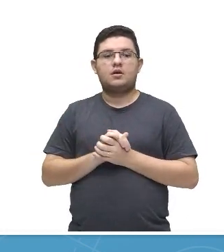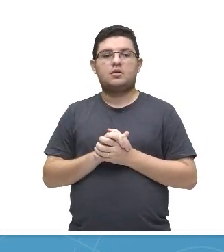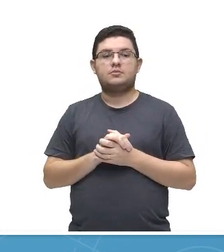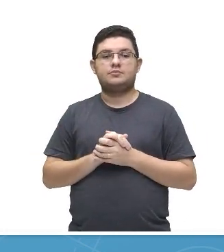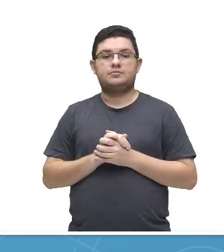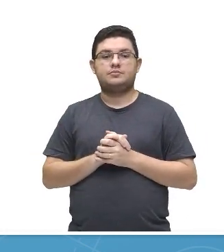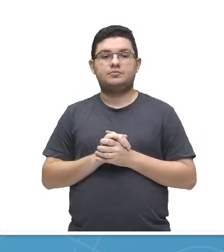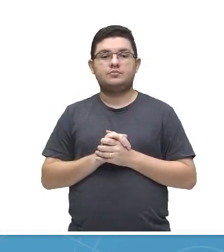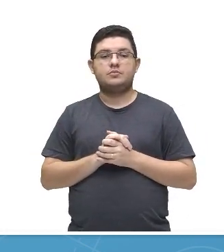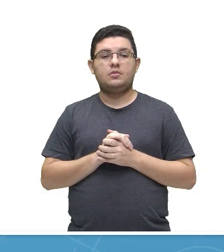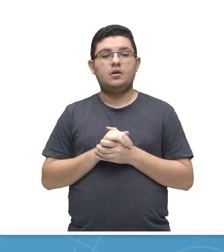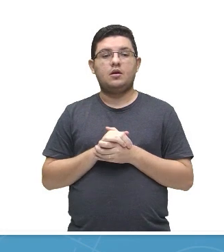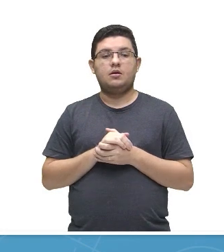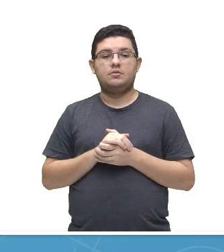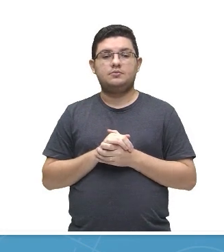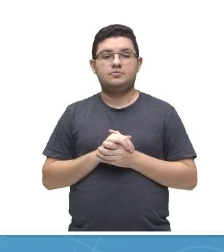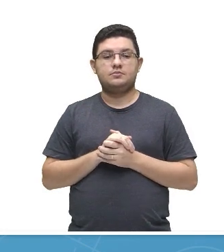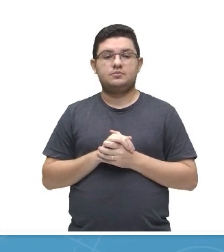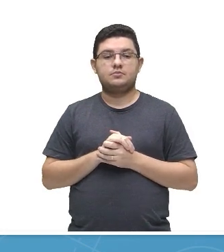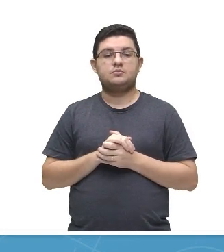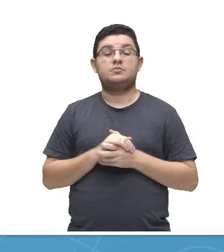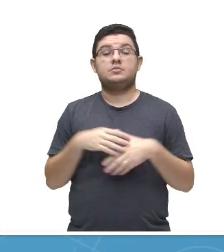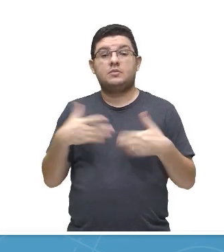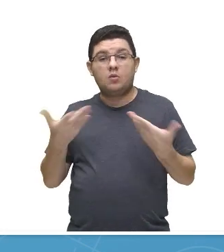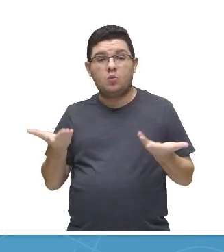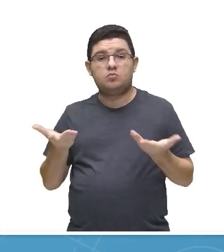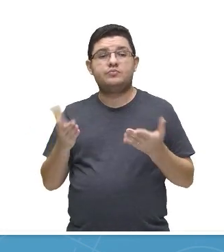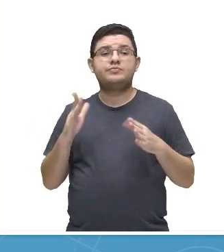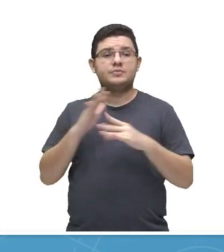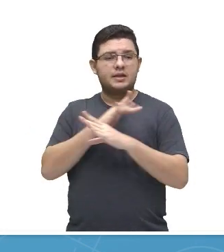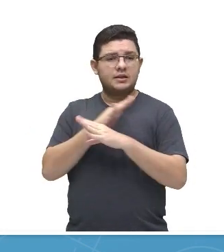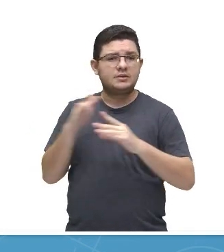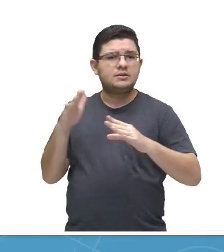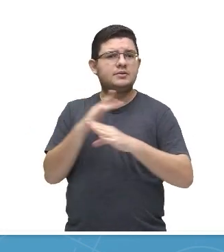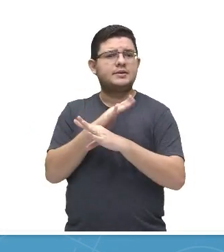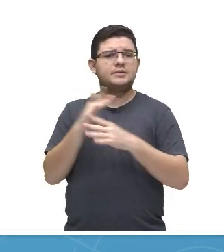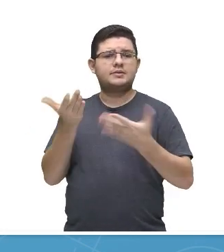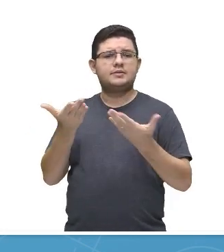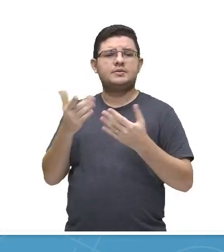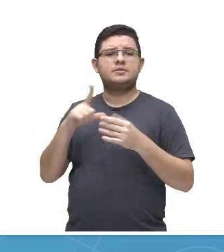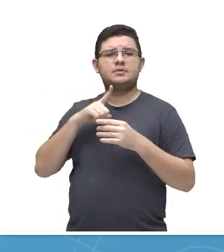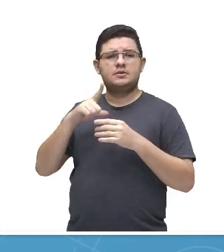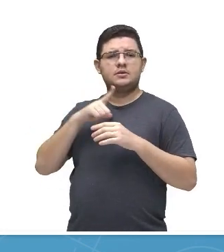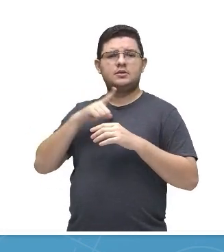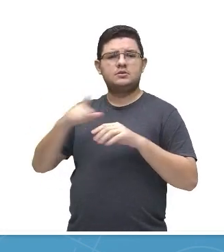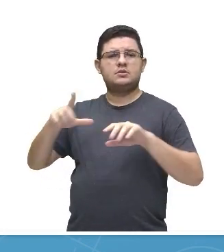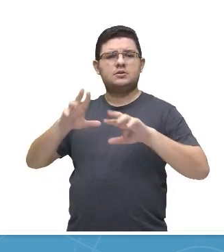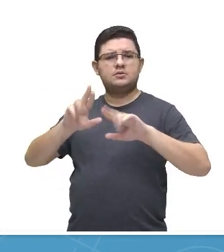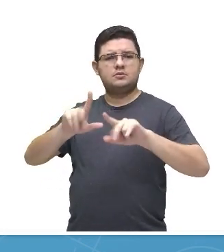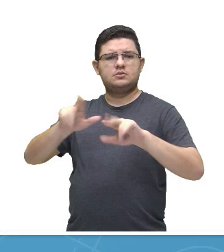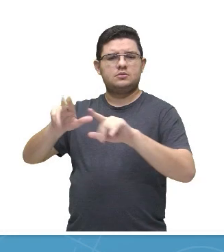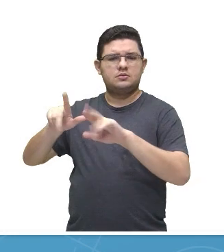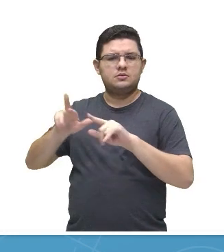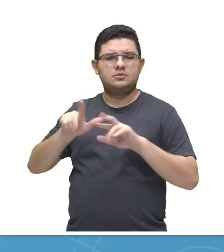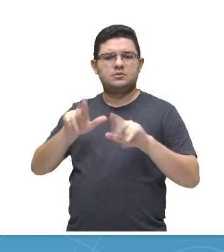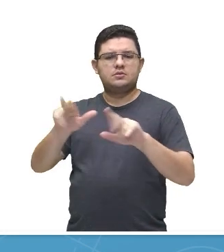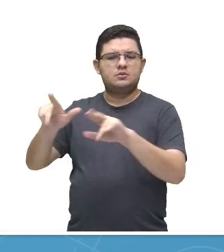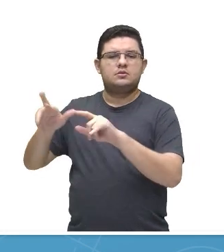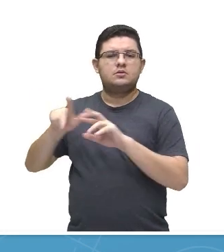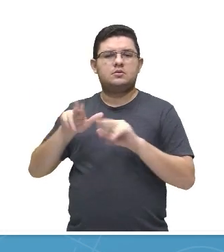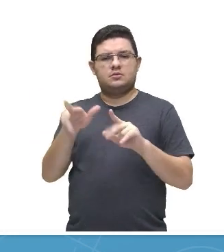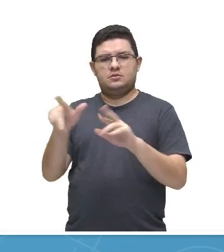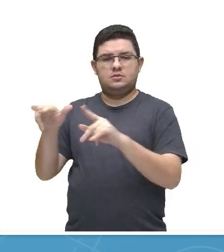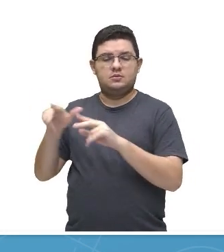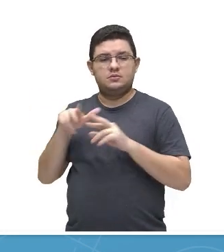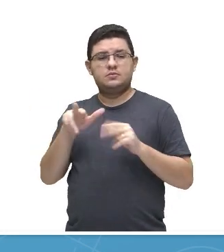Então, urbanos. Então, dentro dessa categoria aqui, né, dessa espécie de centros